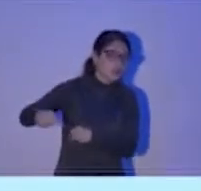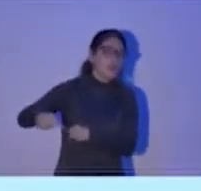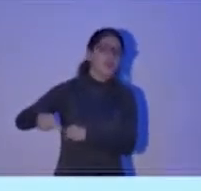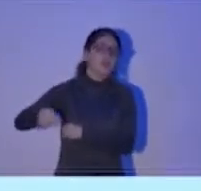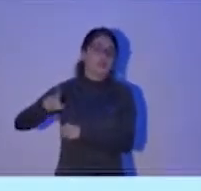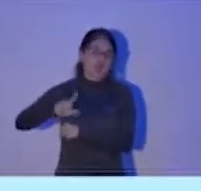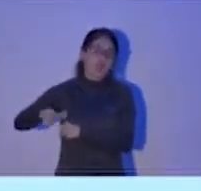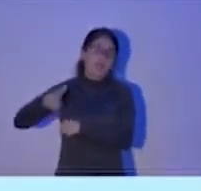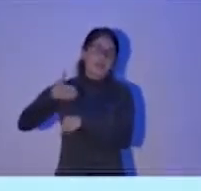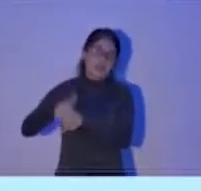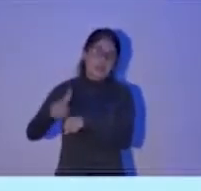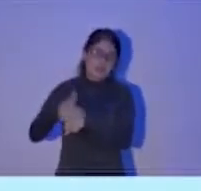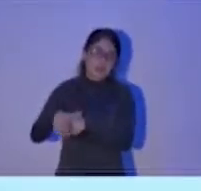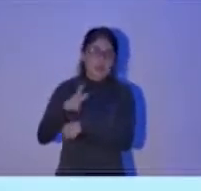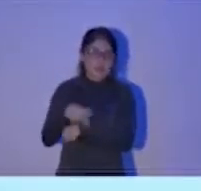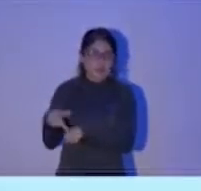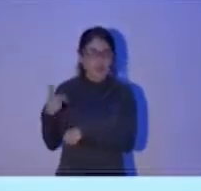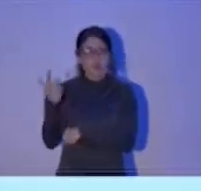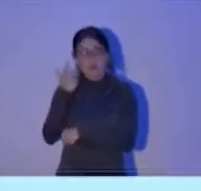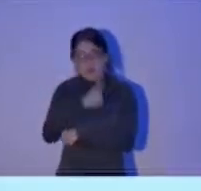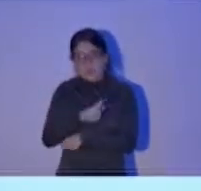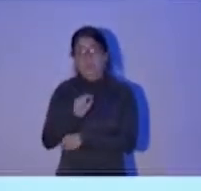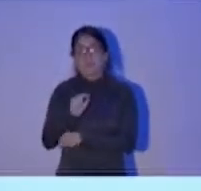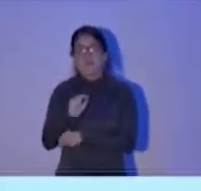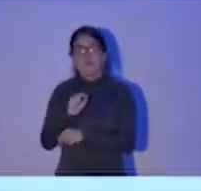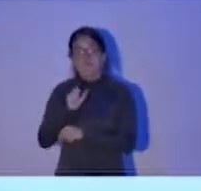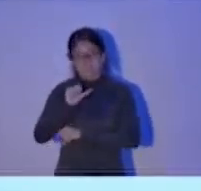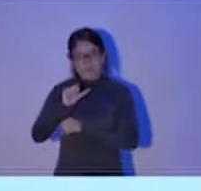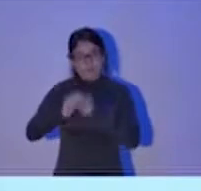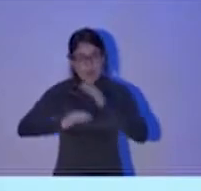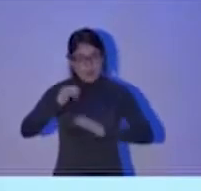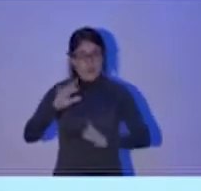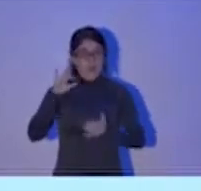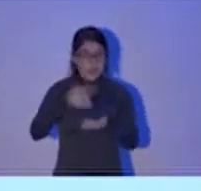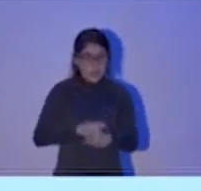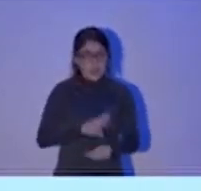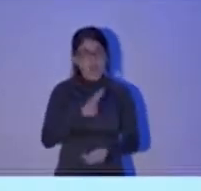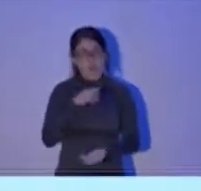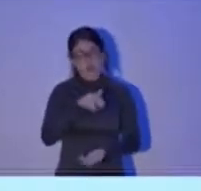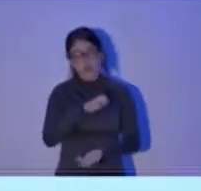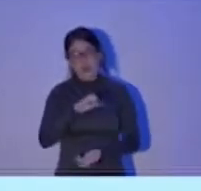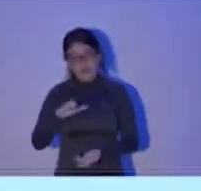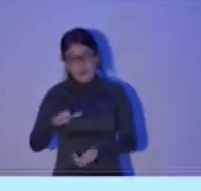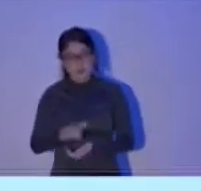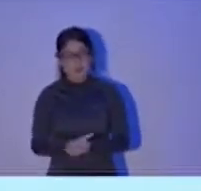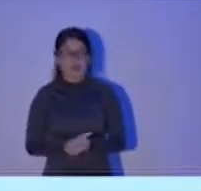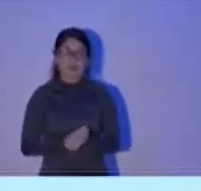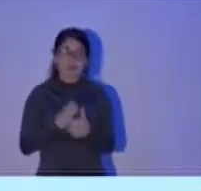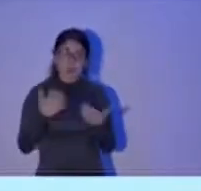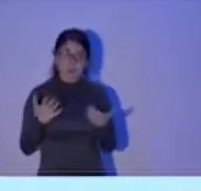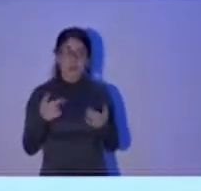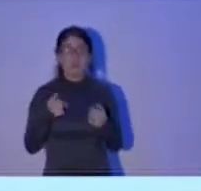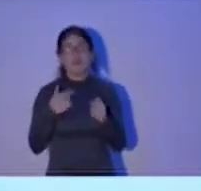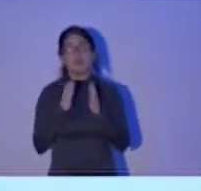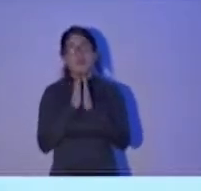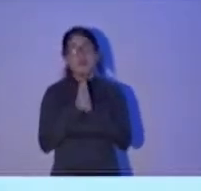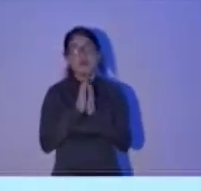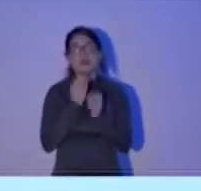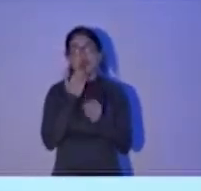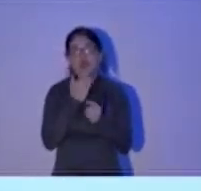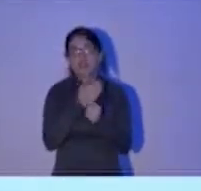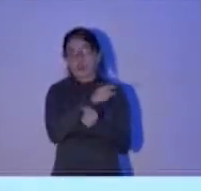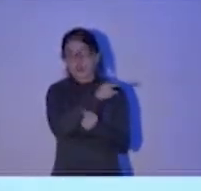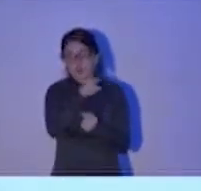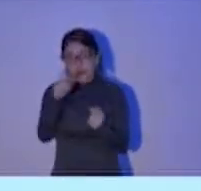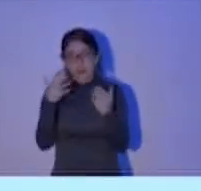base. Nesse sentido, eu peço muito a atenção de vocês, que eventualmente estejam nessa sala e estejam trabalhando com essa